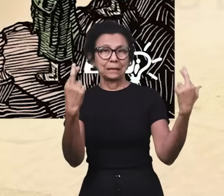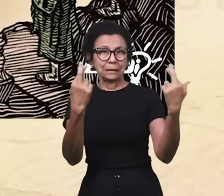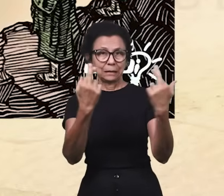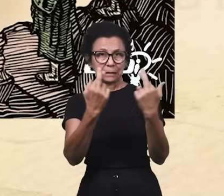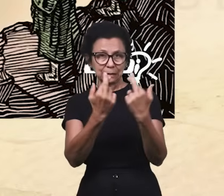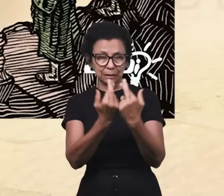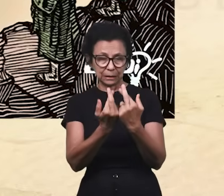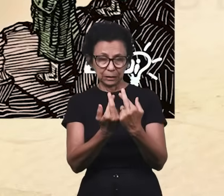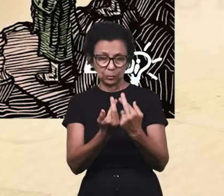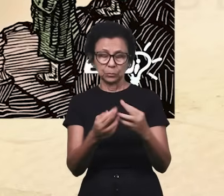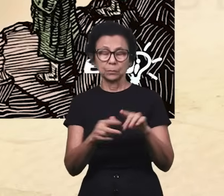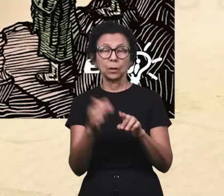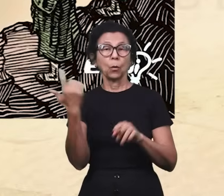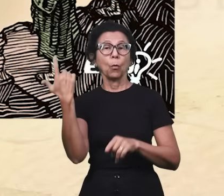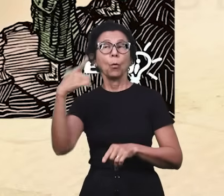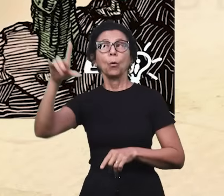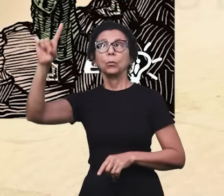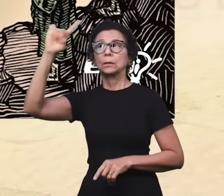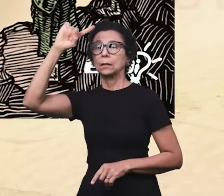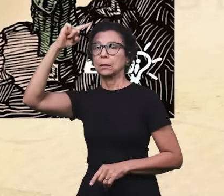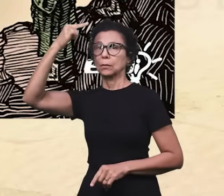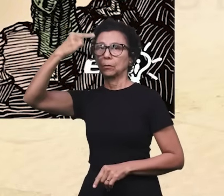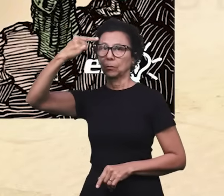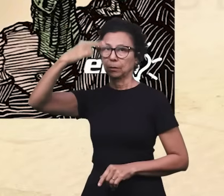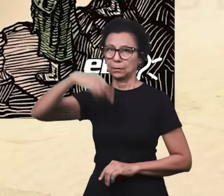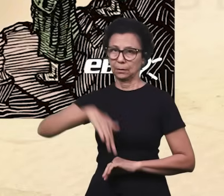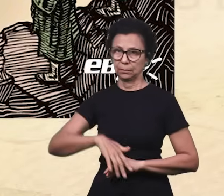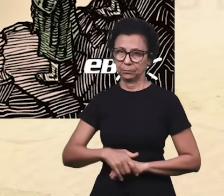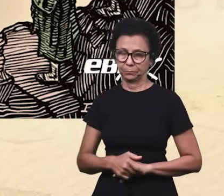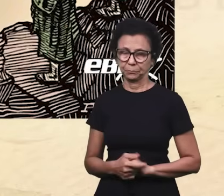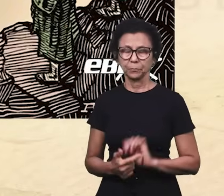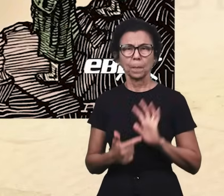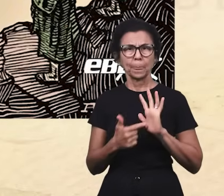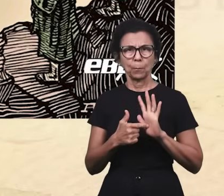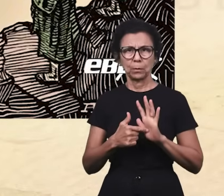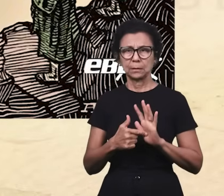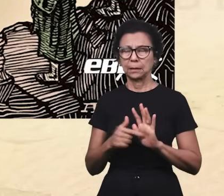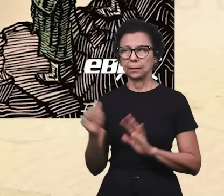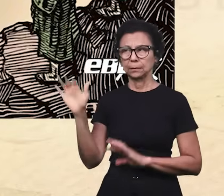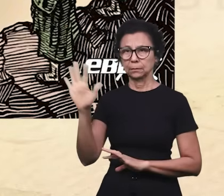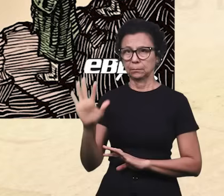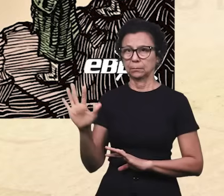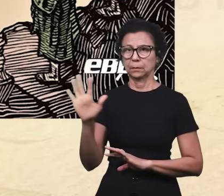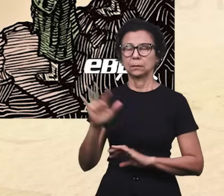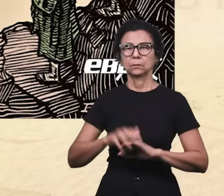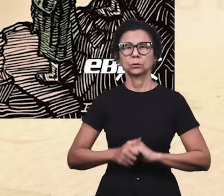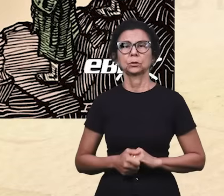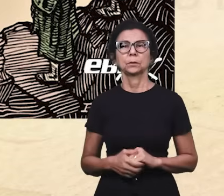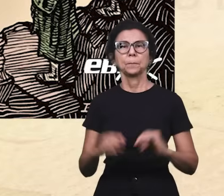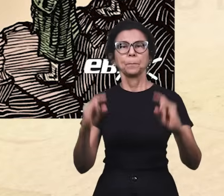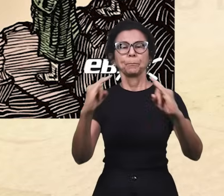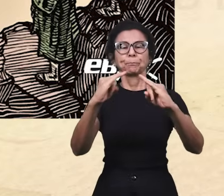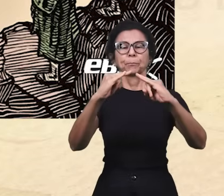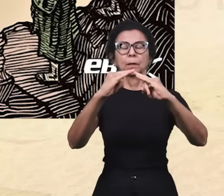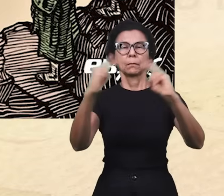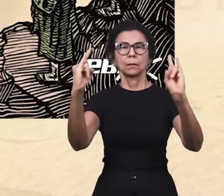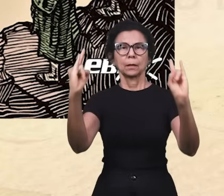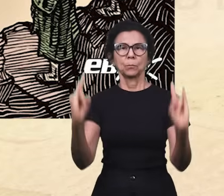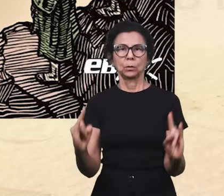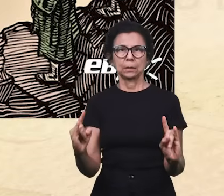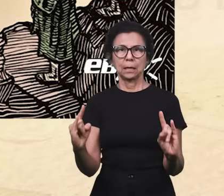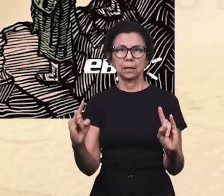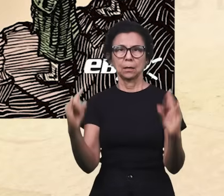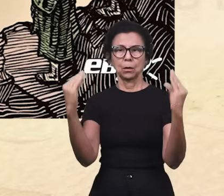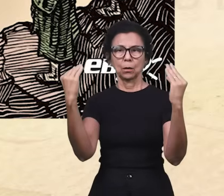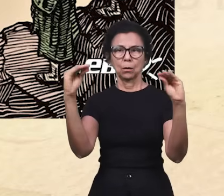para os irmãos uma imagem de quando o tabernáculo estava montado. Vai aparecer aqui agora a imagem para os irmãos